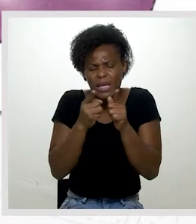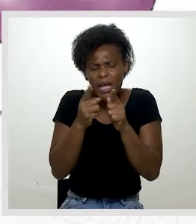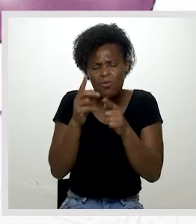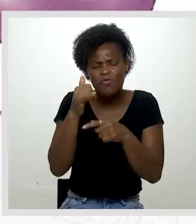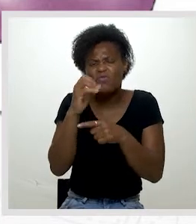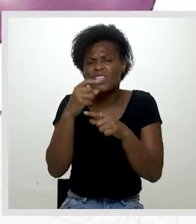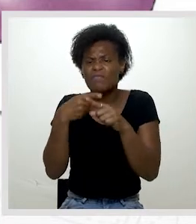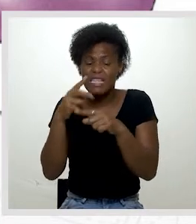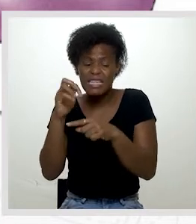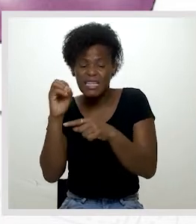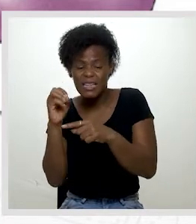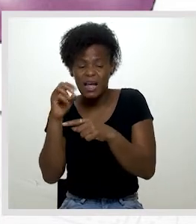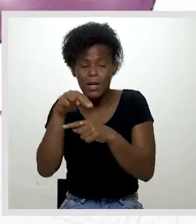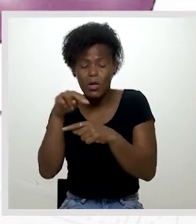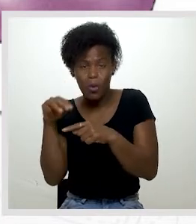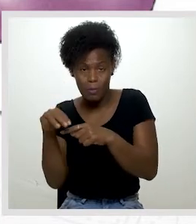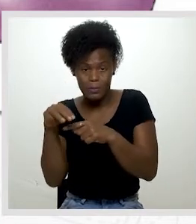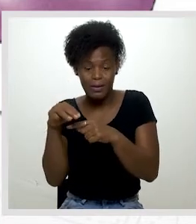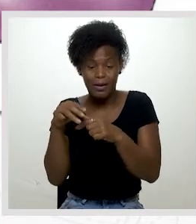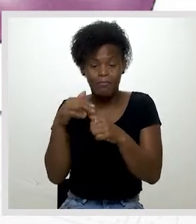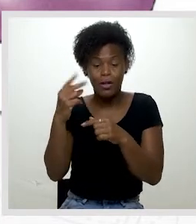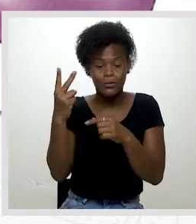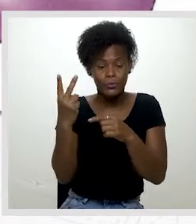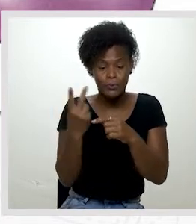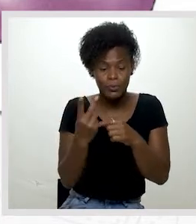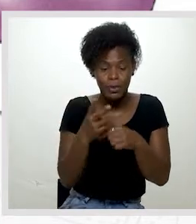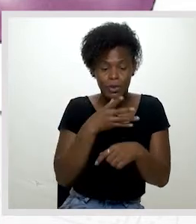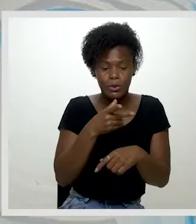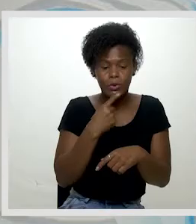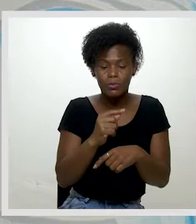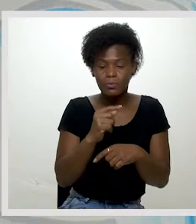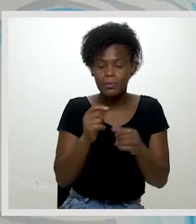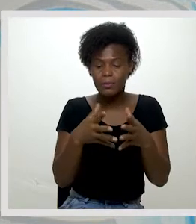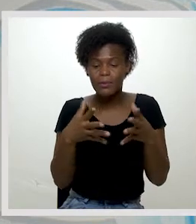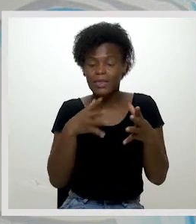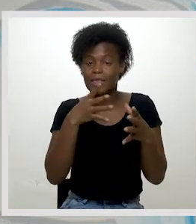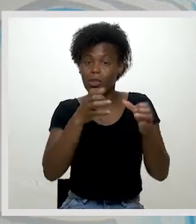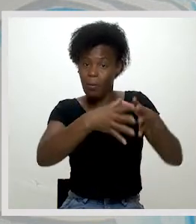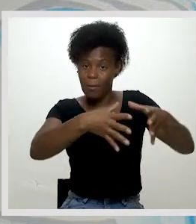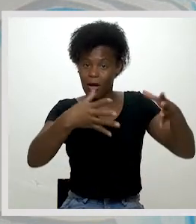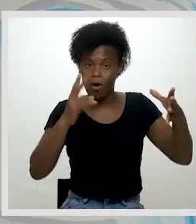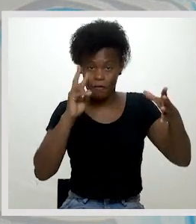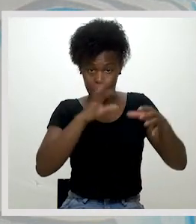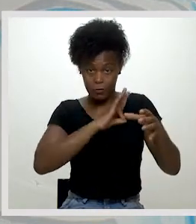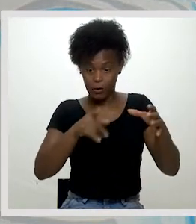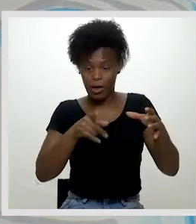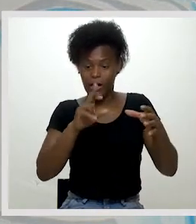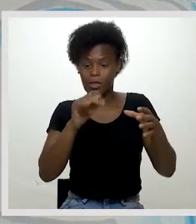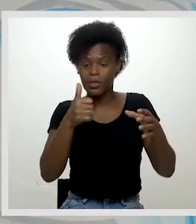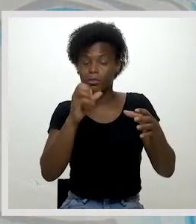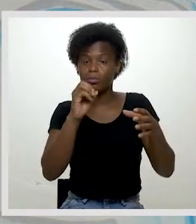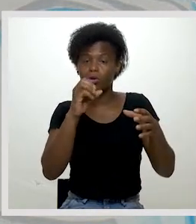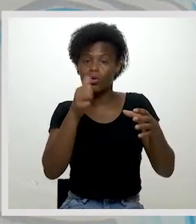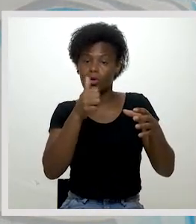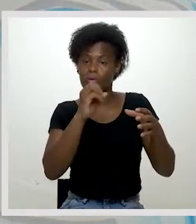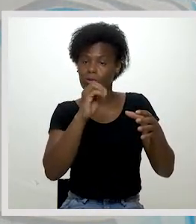são constituídos por duas subunidades. Essas subunidades que nós designamos aqui de subunidade maior do ribossoma e subunidade